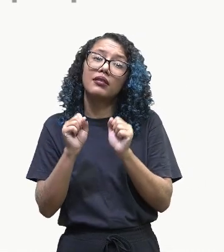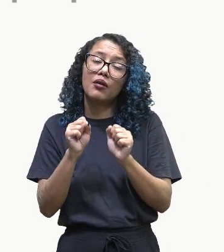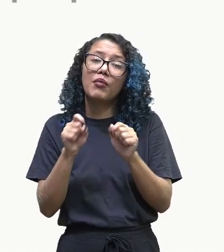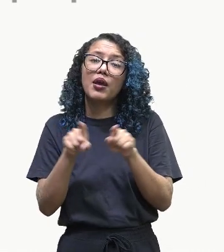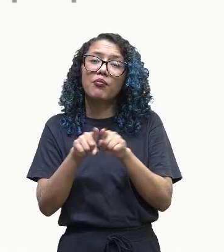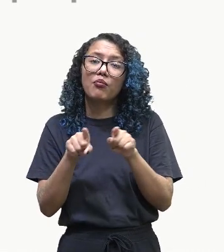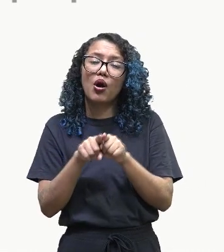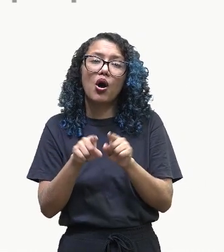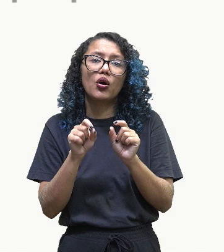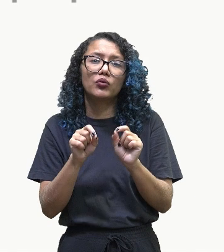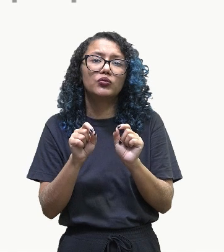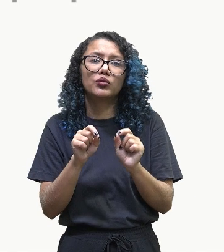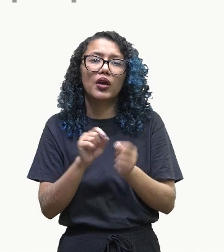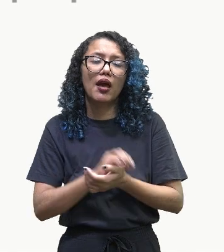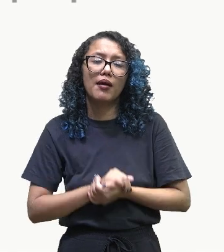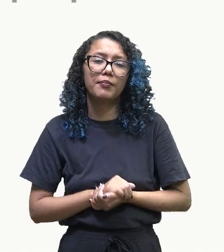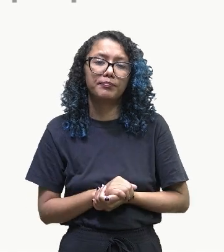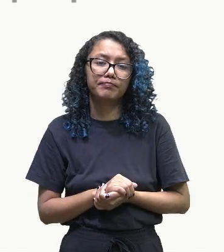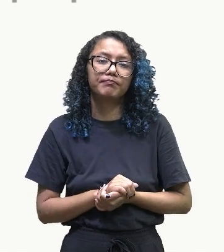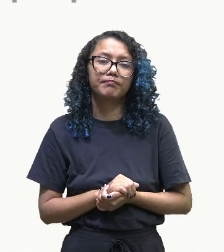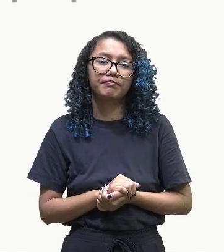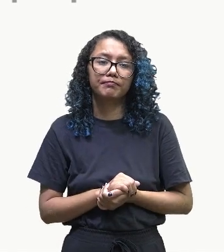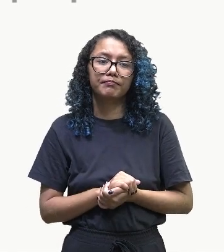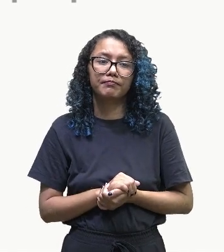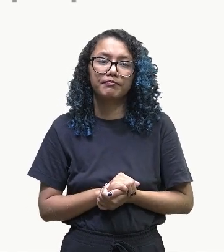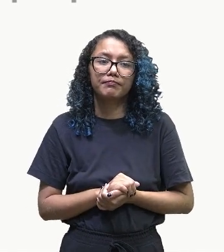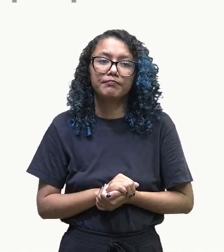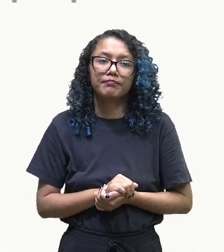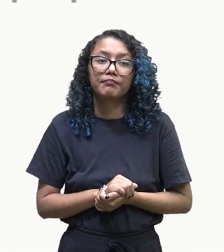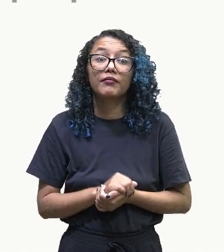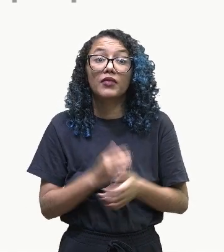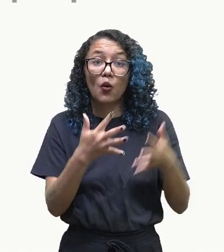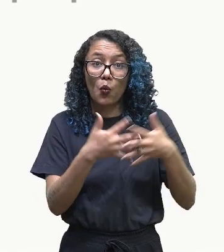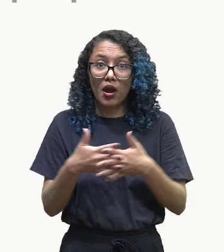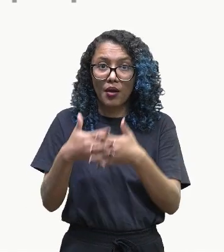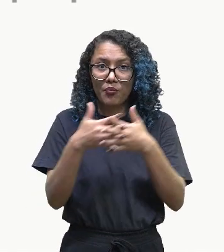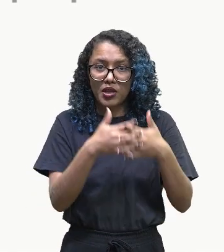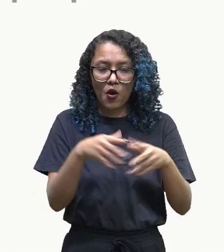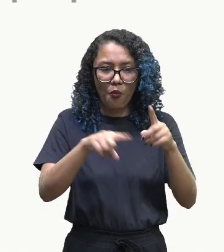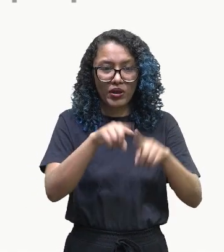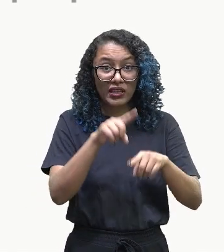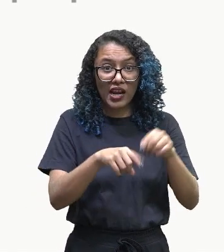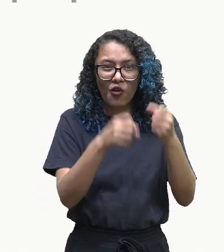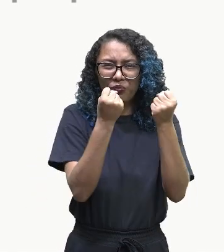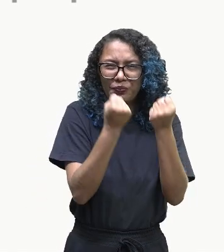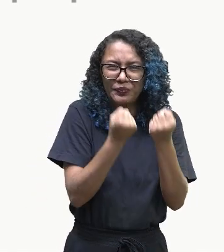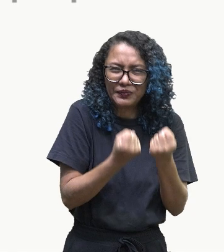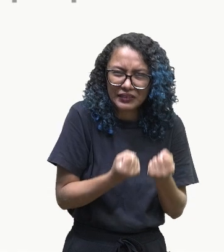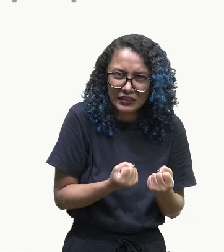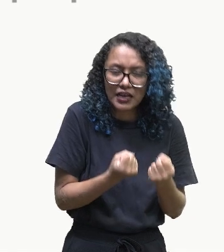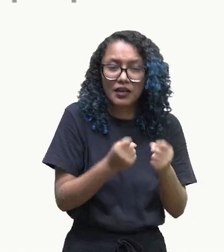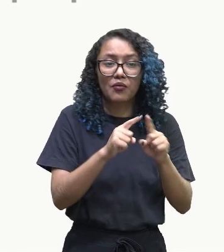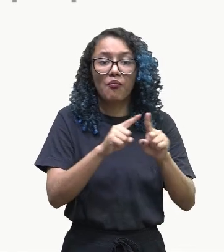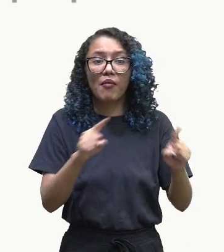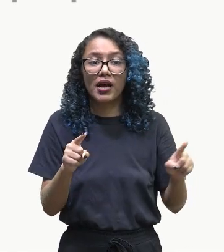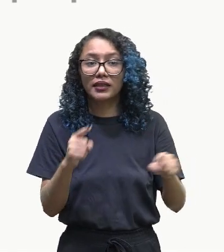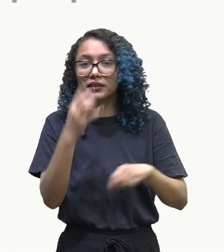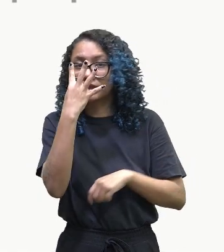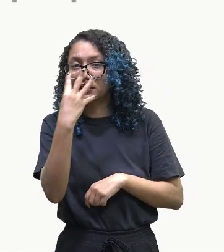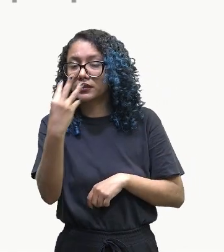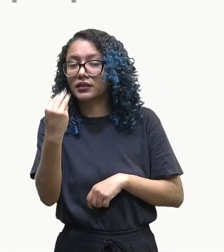um caminhão a gente utiliza para transportar cargas muito grandes. A furgoneta, né, que é